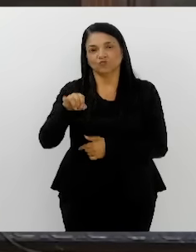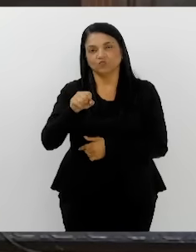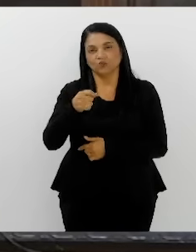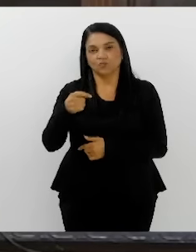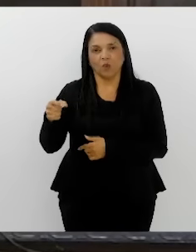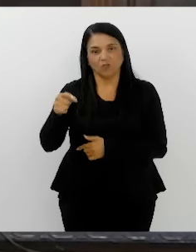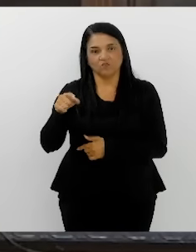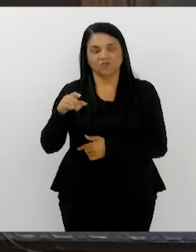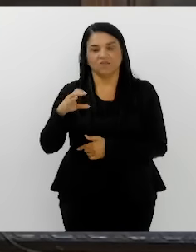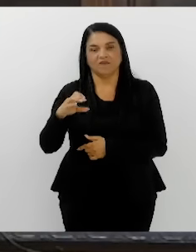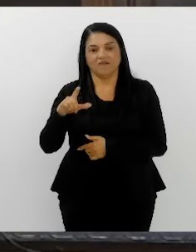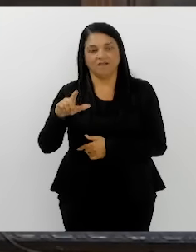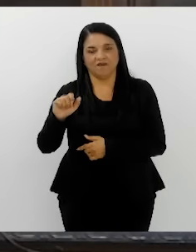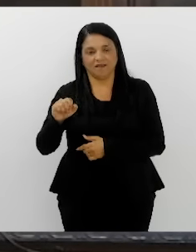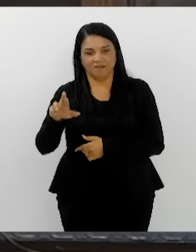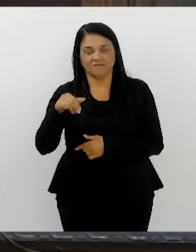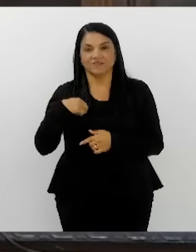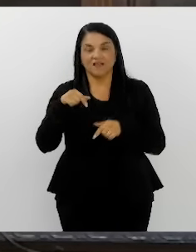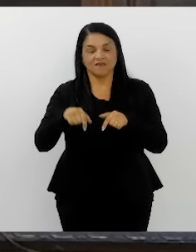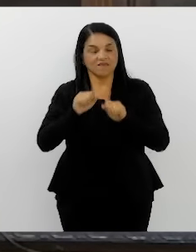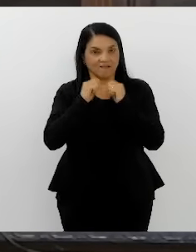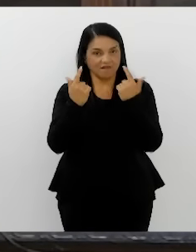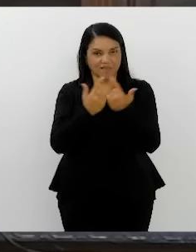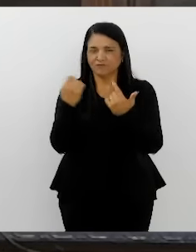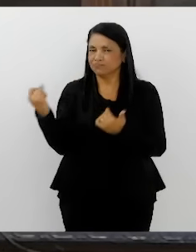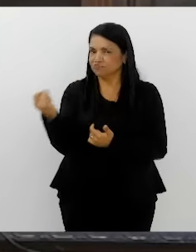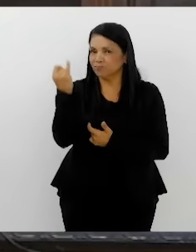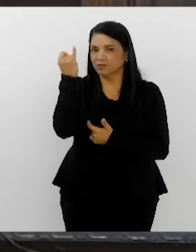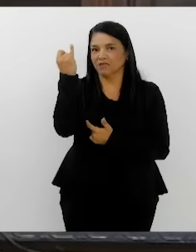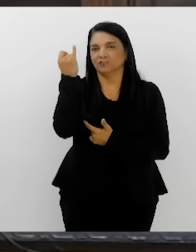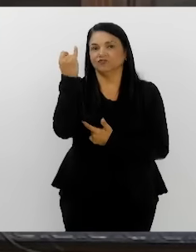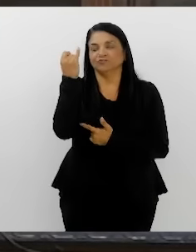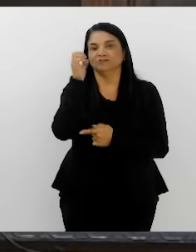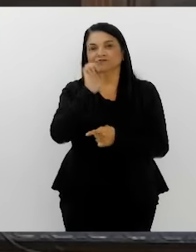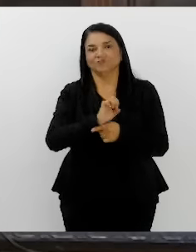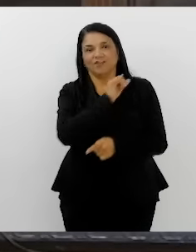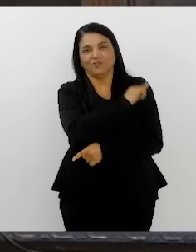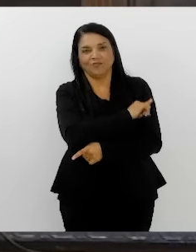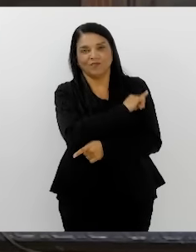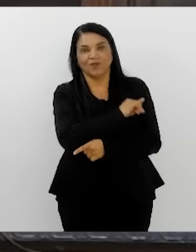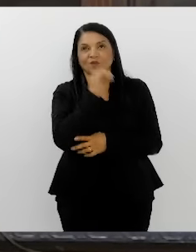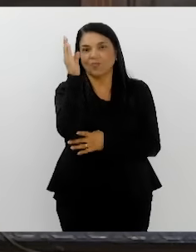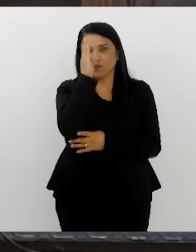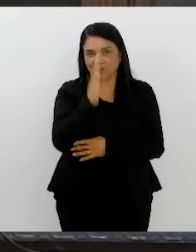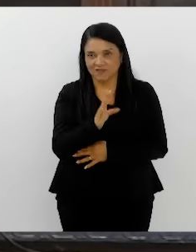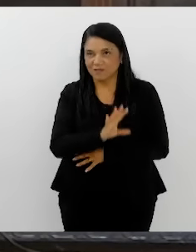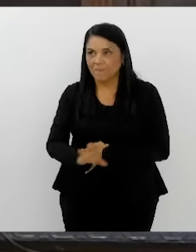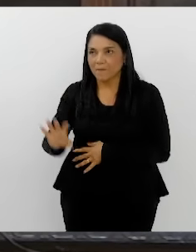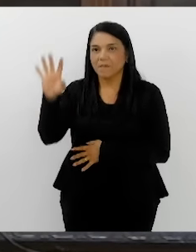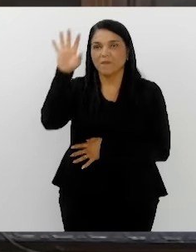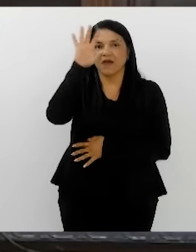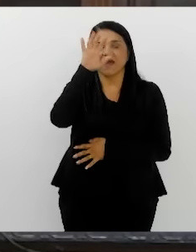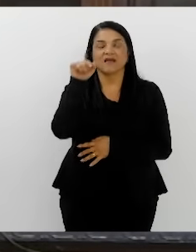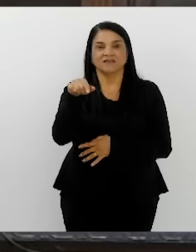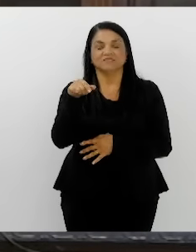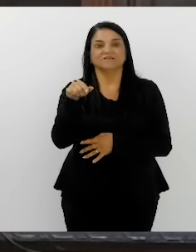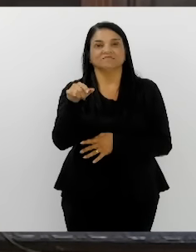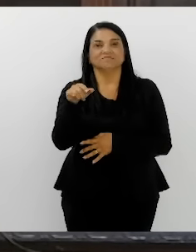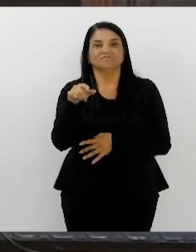de um dos estados mais importantes desse tesouro que é o Brasil. O Brasil é um grande tesouro de dimensões continentais, tem